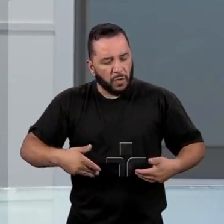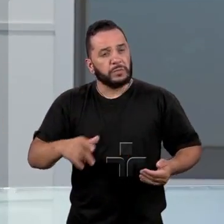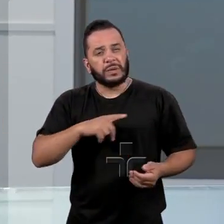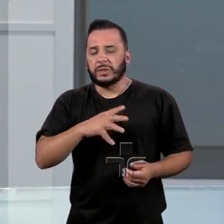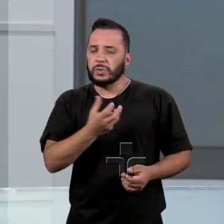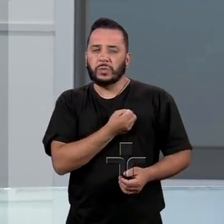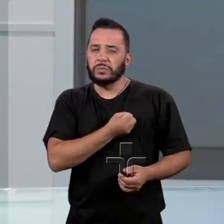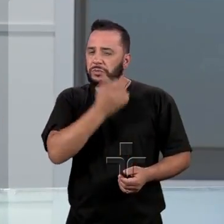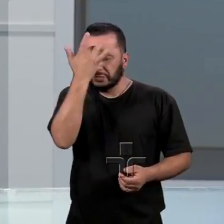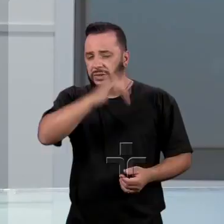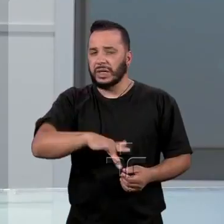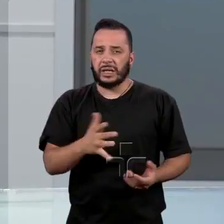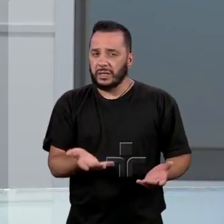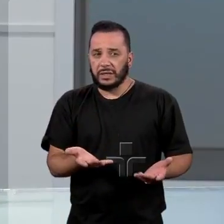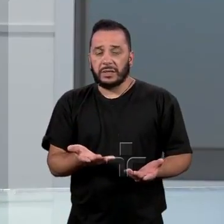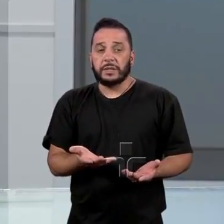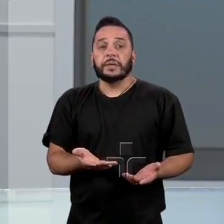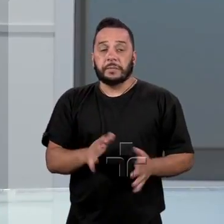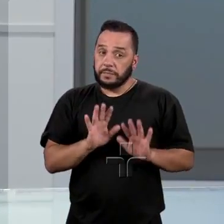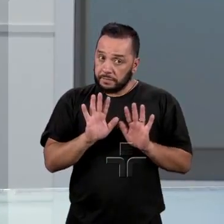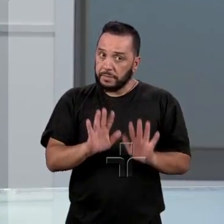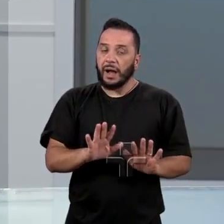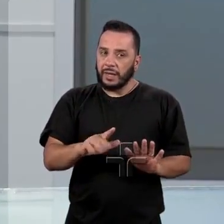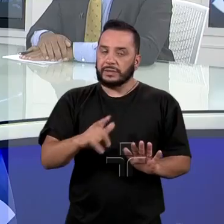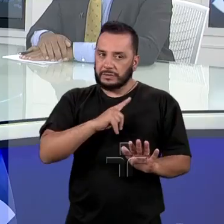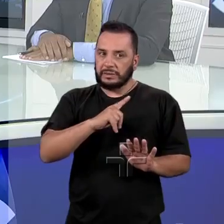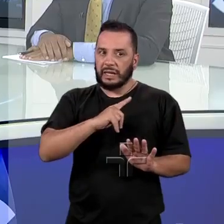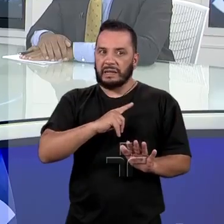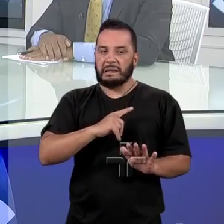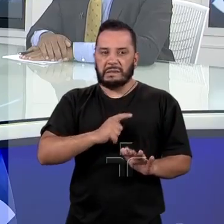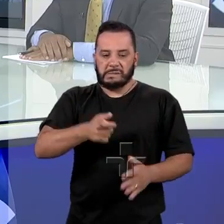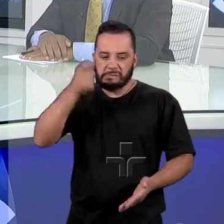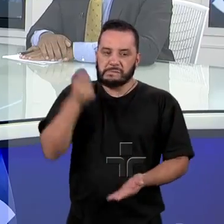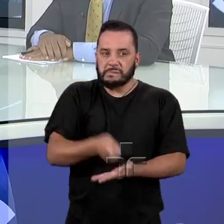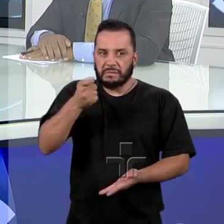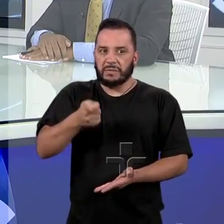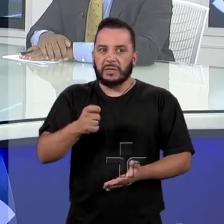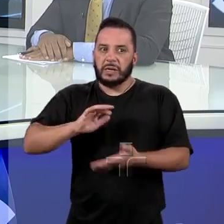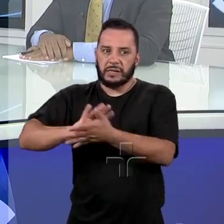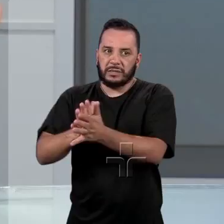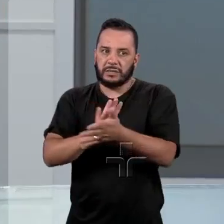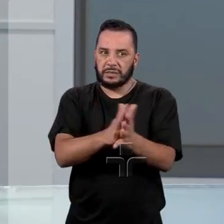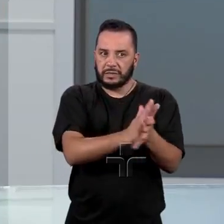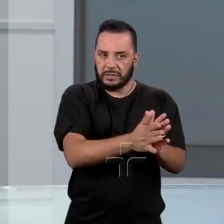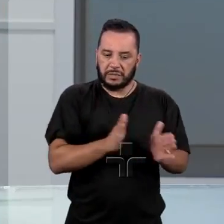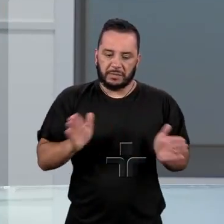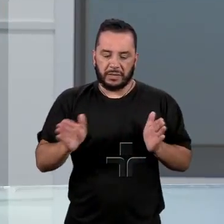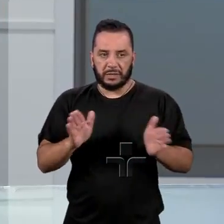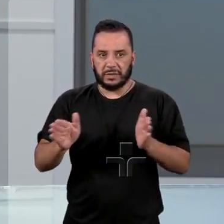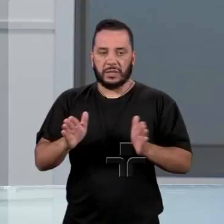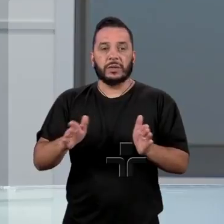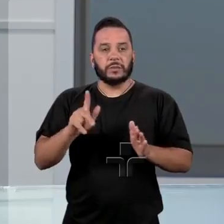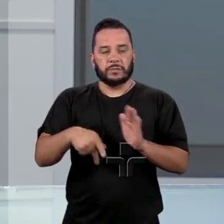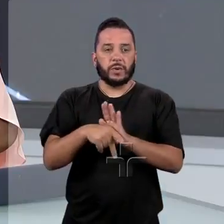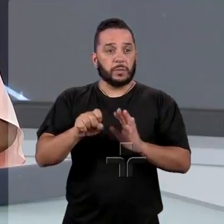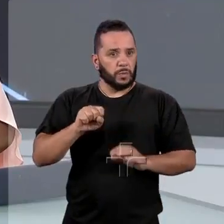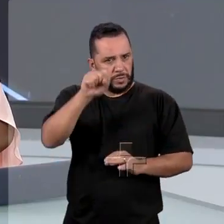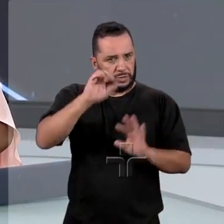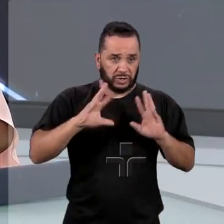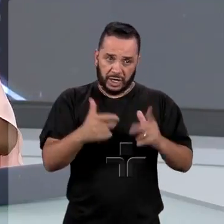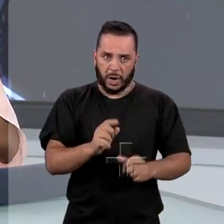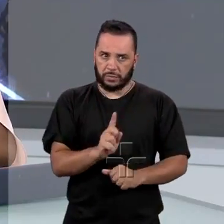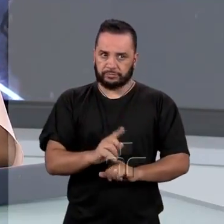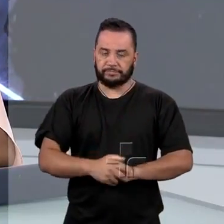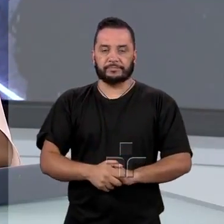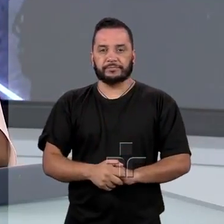exatos eu não me lembro, mas está aí um regime que foi bastante devastador, não o comunismo em geral. São